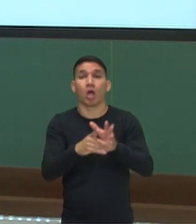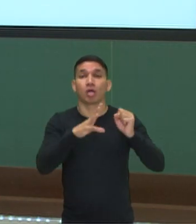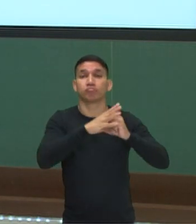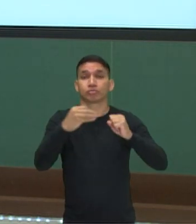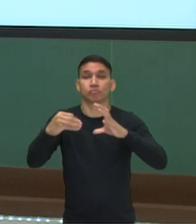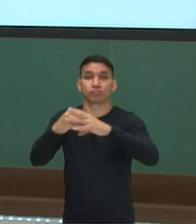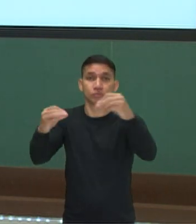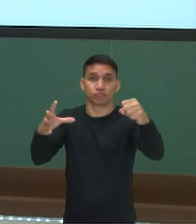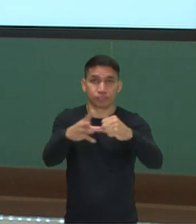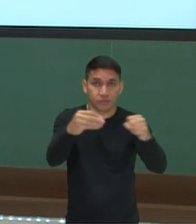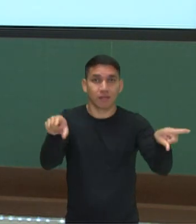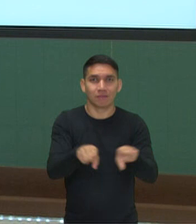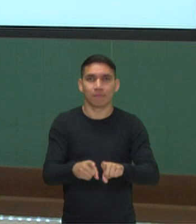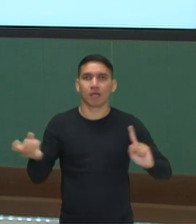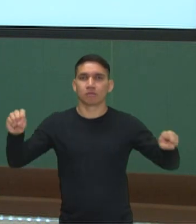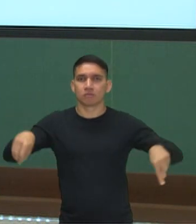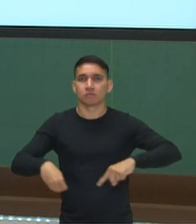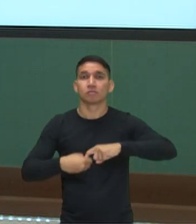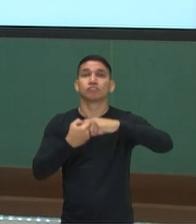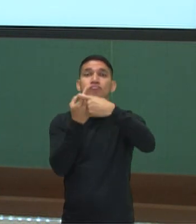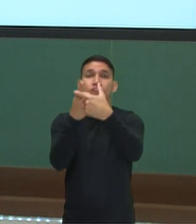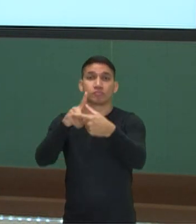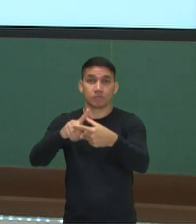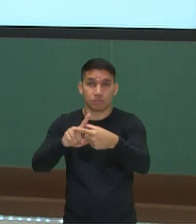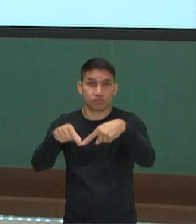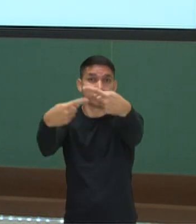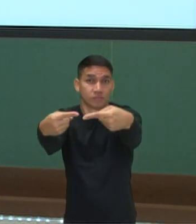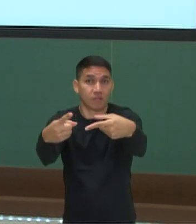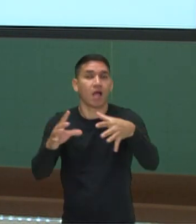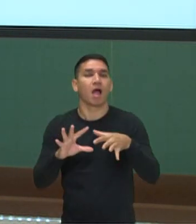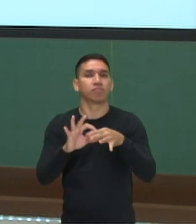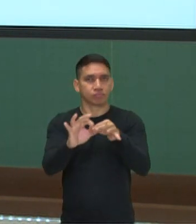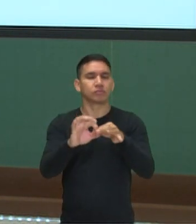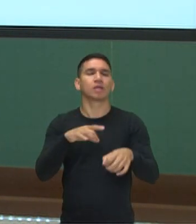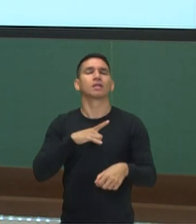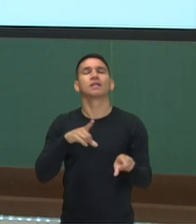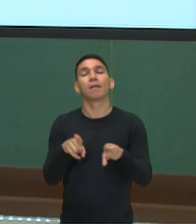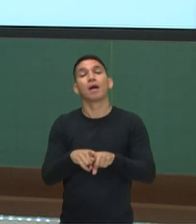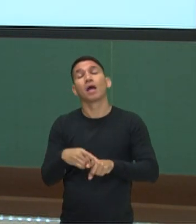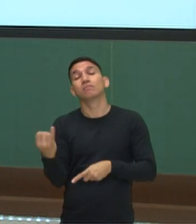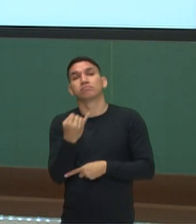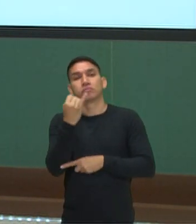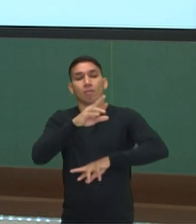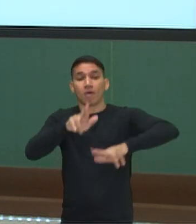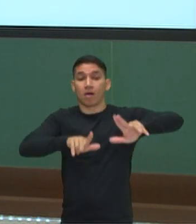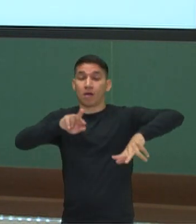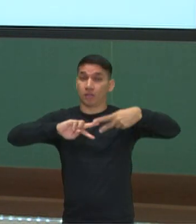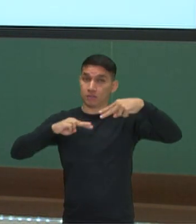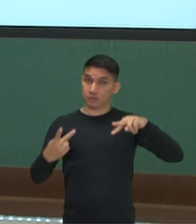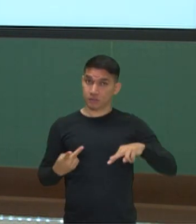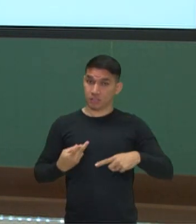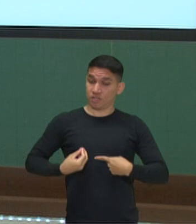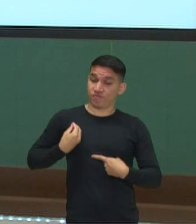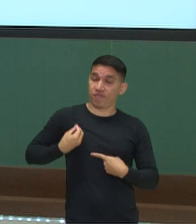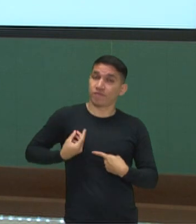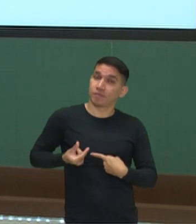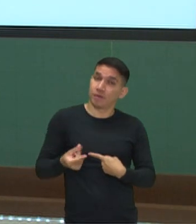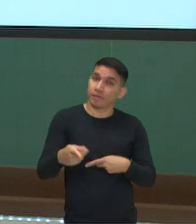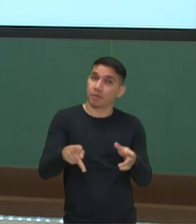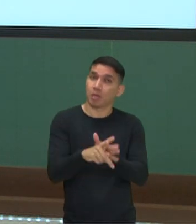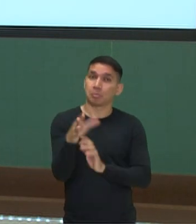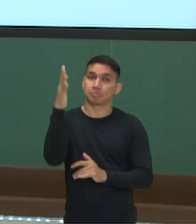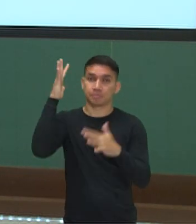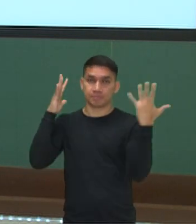e sexuada e falamos da importância da variabilidade genética para os seres vivos na